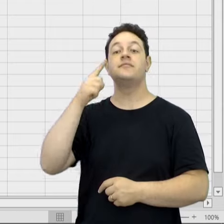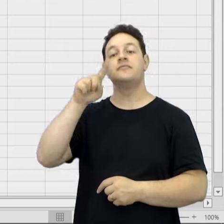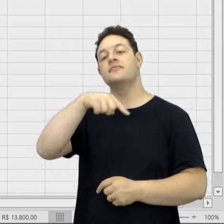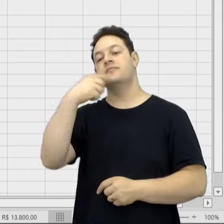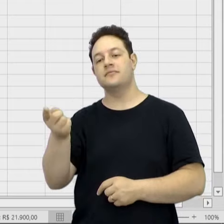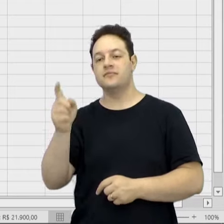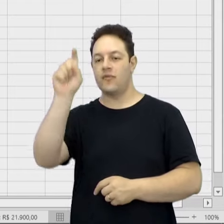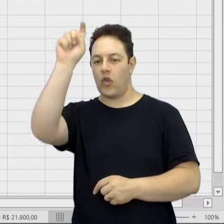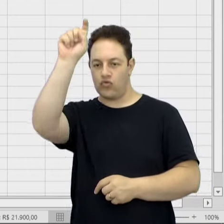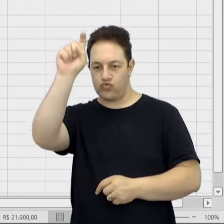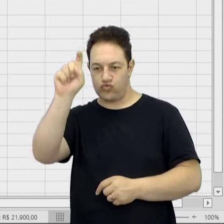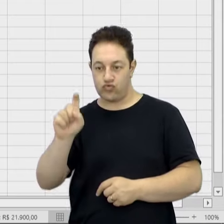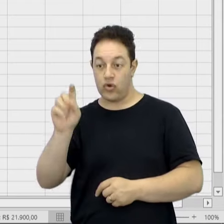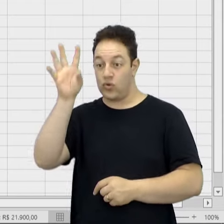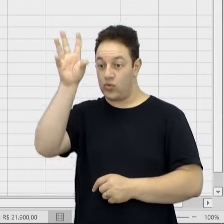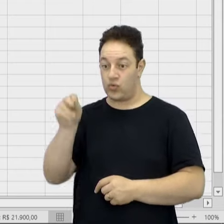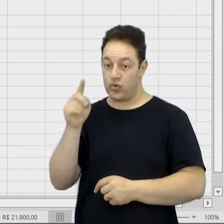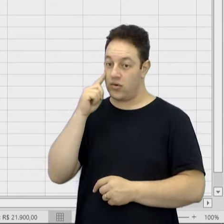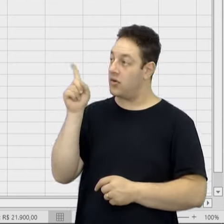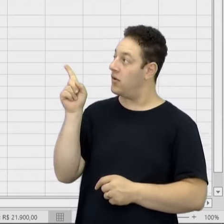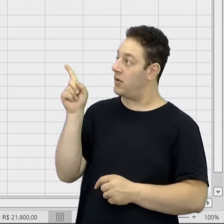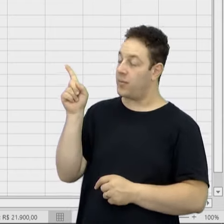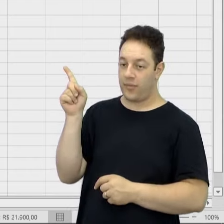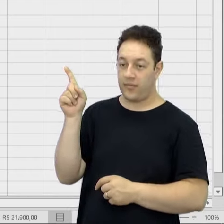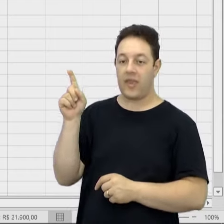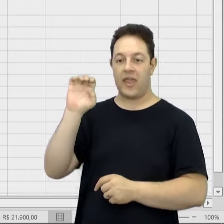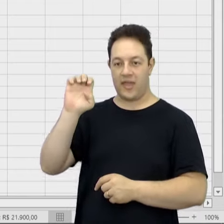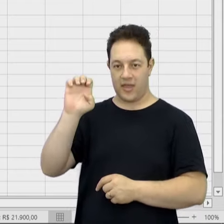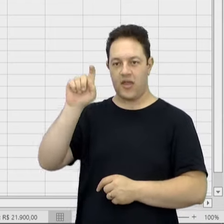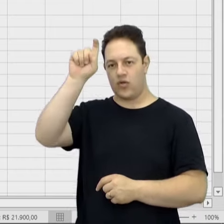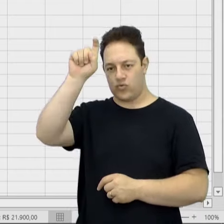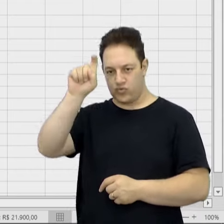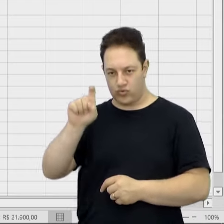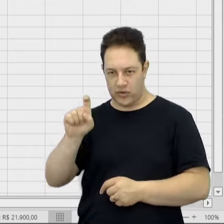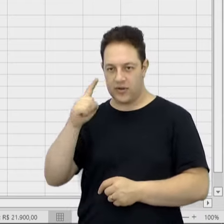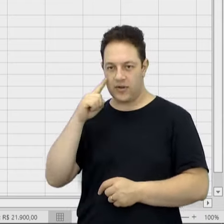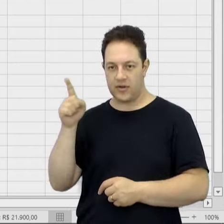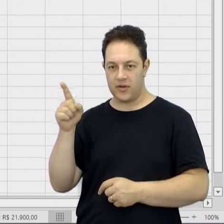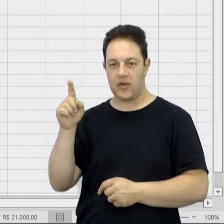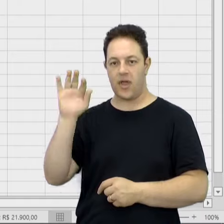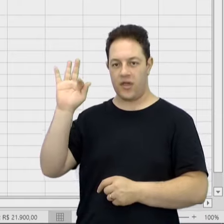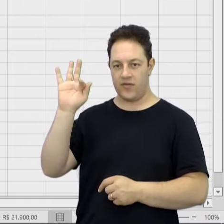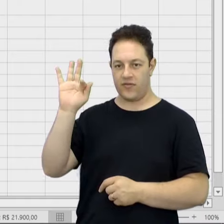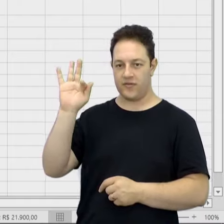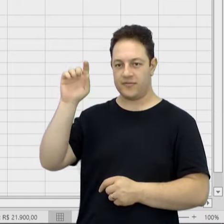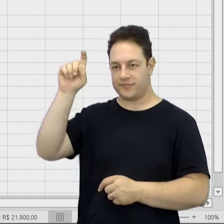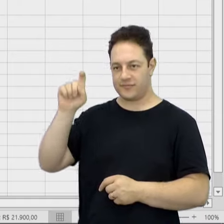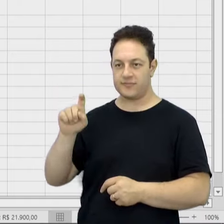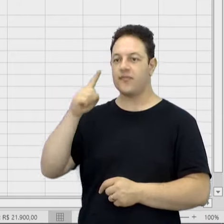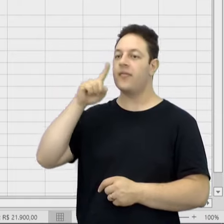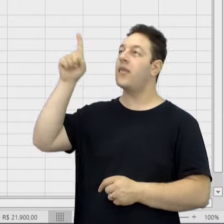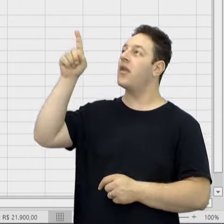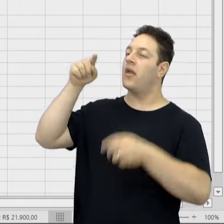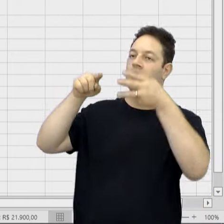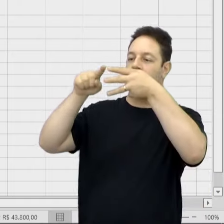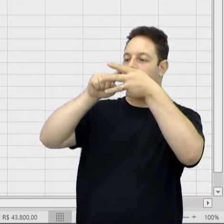vai selecionar toda essa coluna E, toda a coluna E. E vamos de novo no